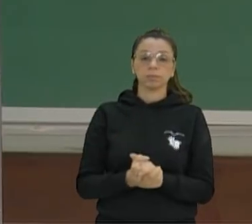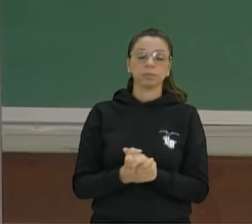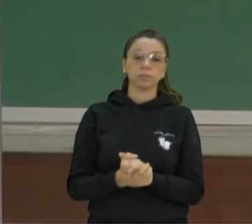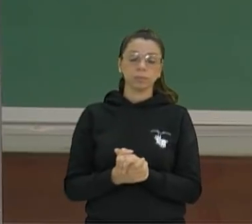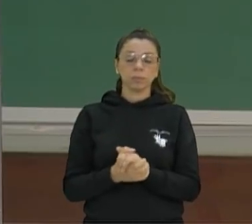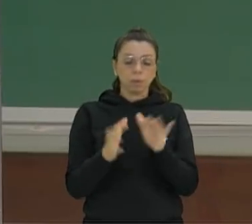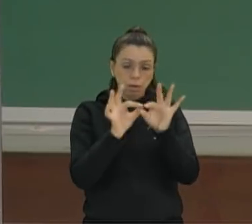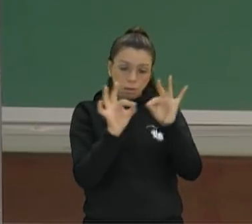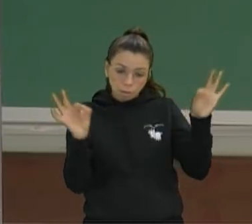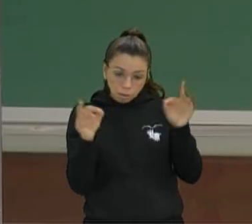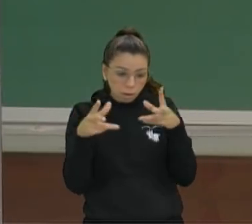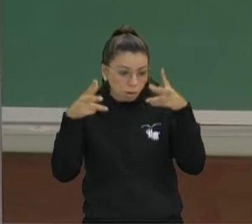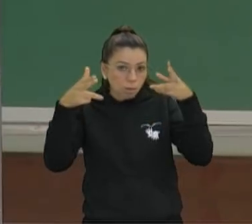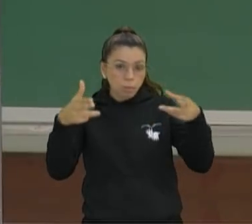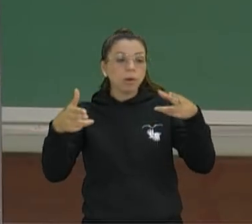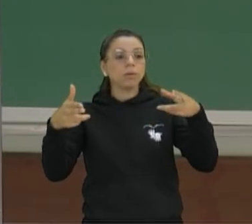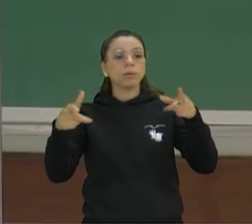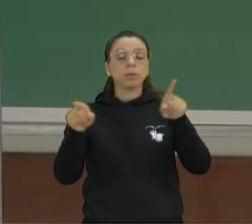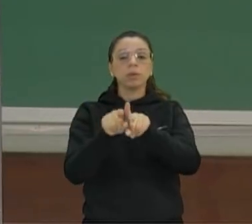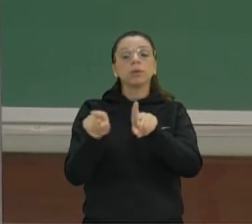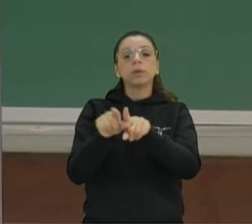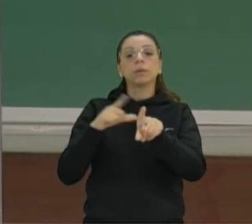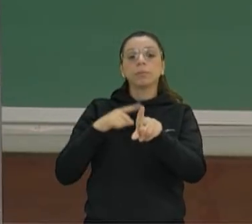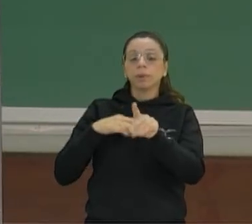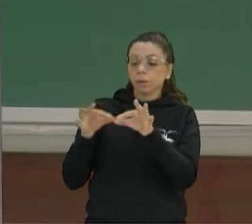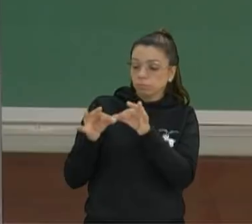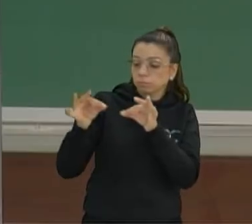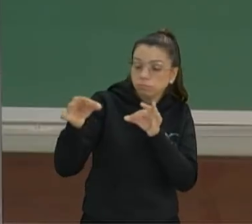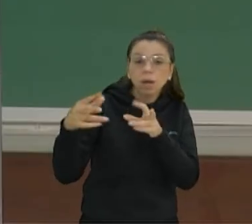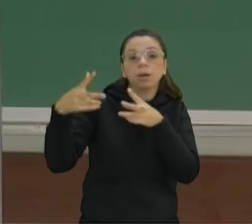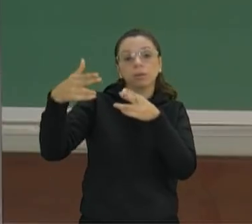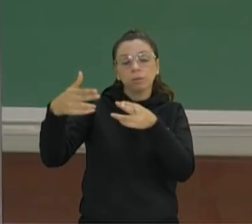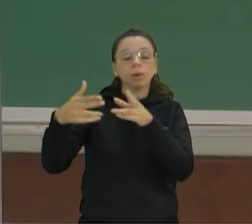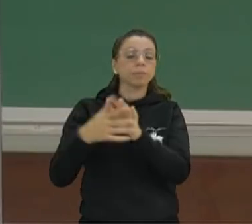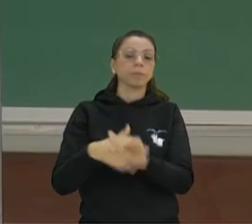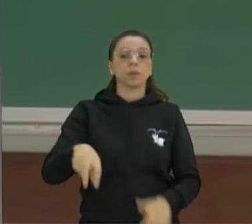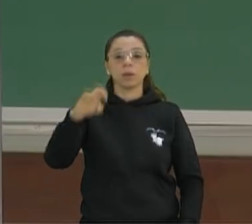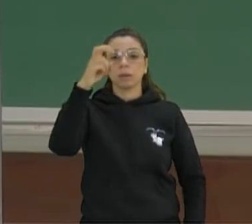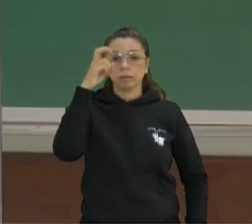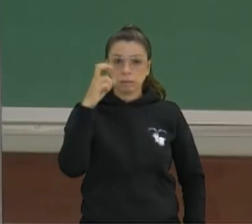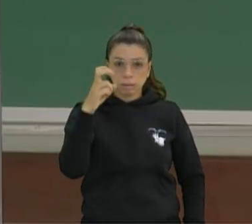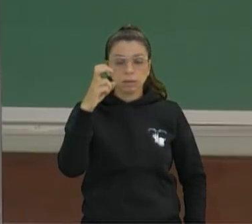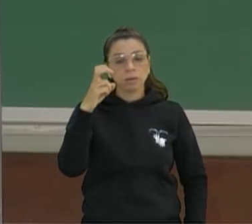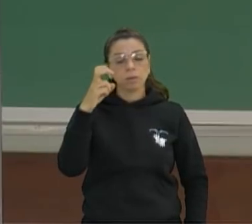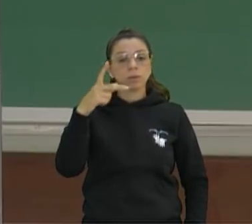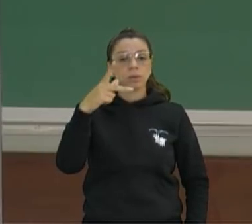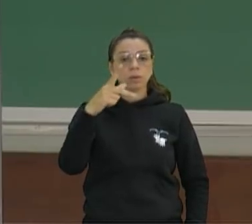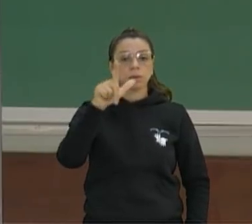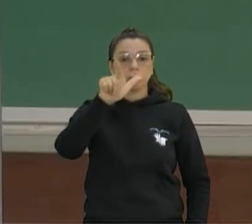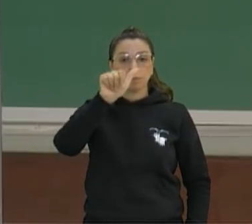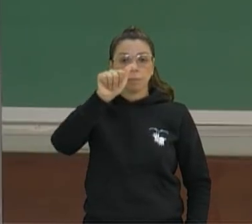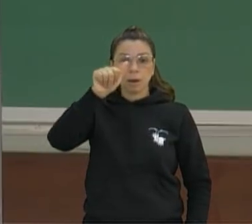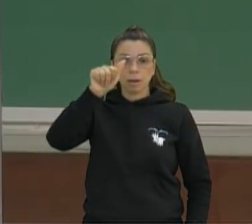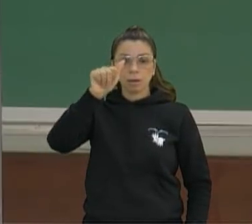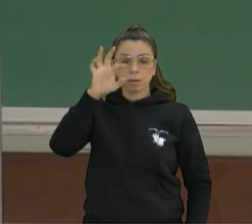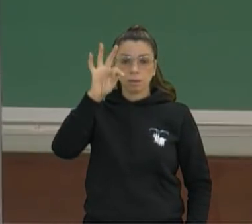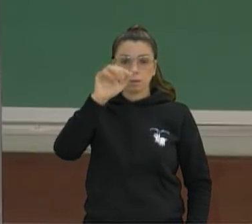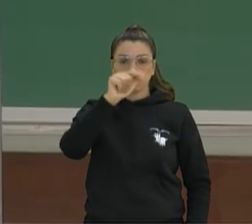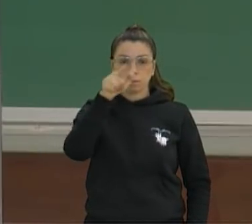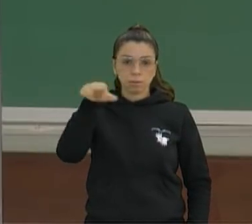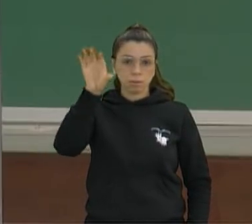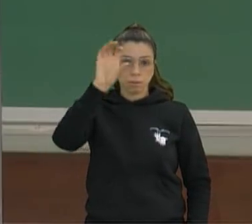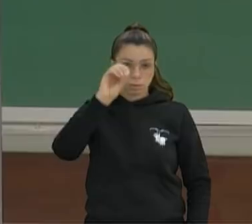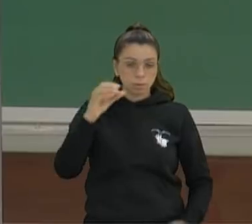do mesmo tamanho, todos os pentágonos que formam o dodecaedro são do mesmo tamanho. Existem apenas 5 poliedros de Platão, ou poliedros regulares, tá